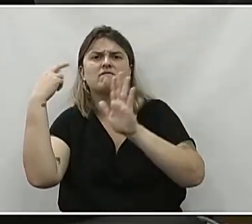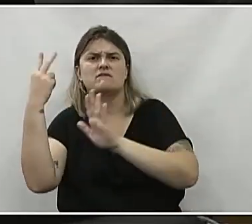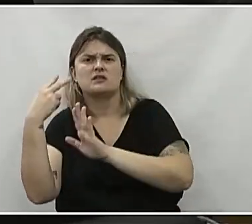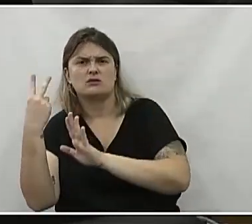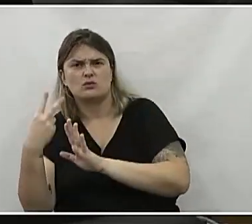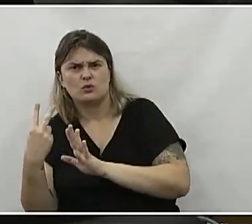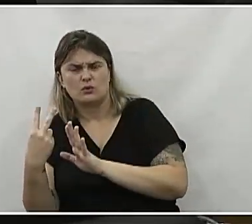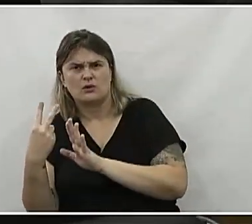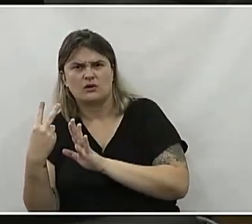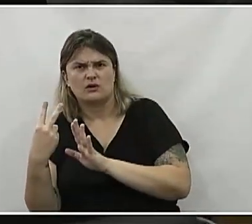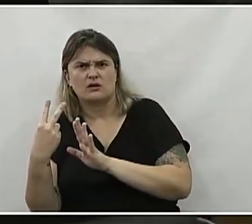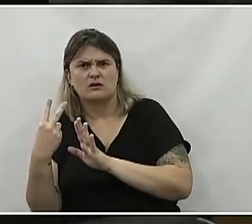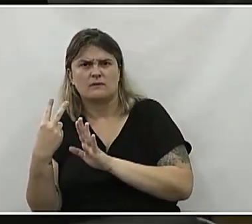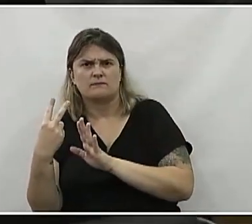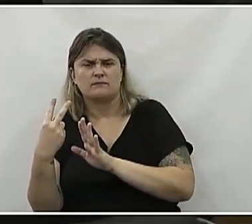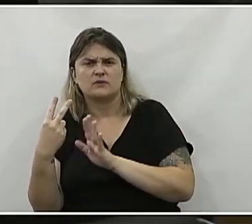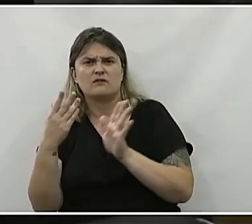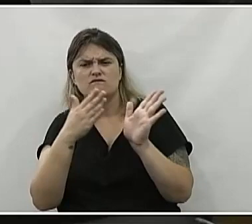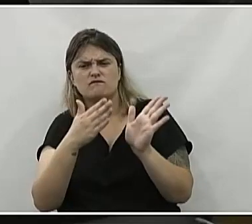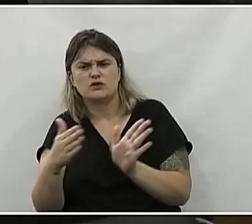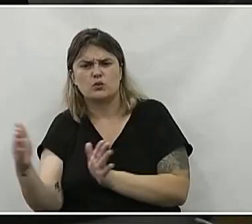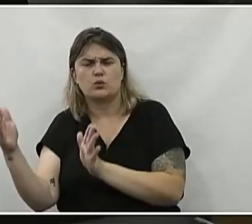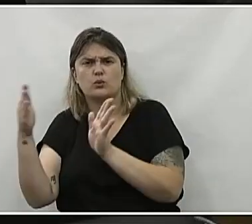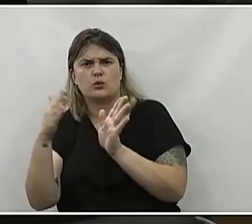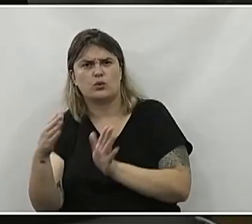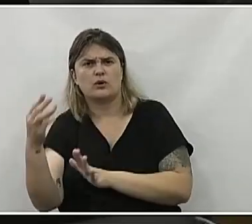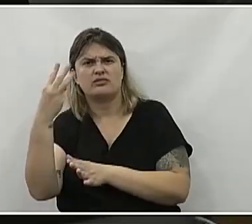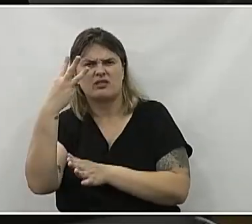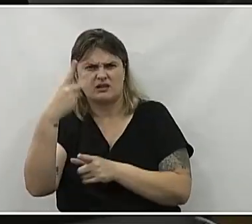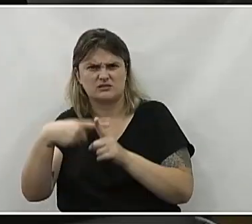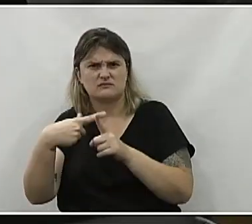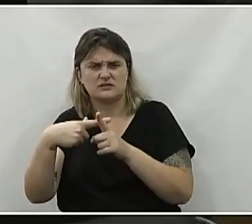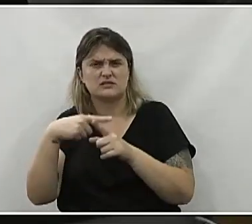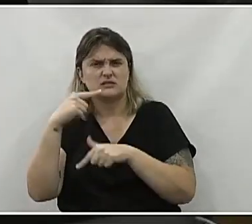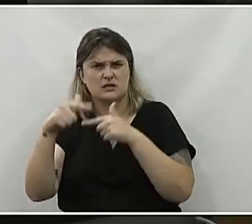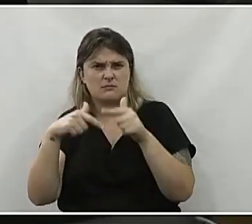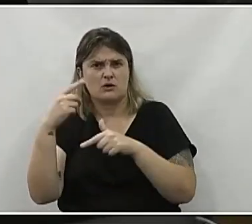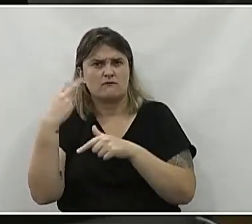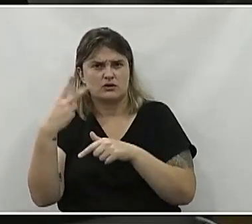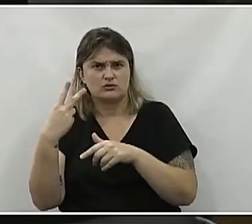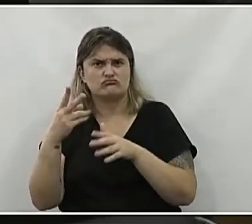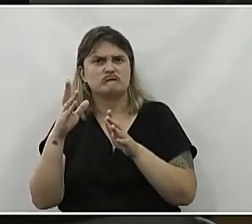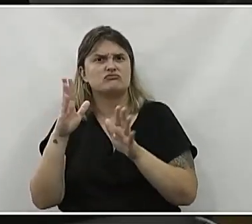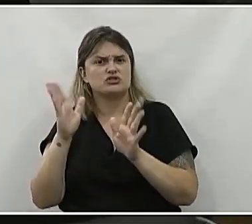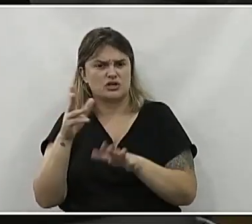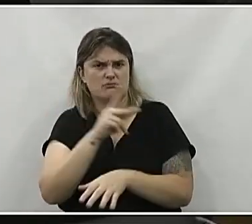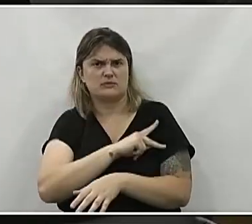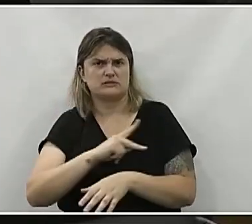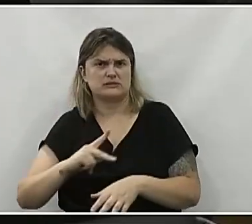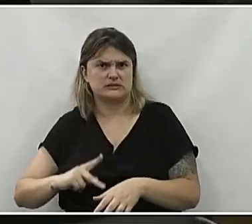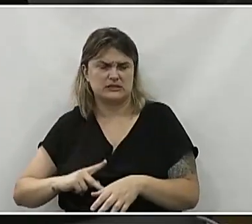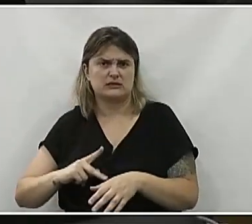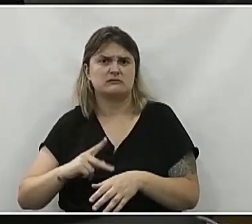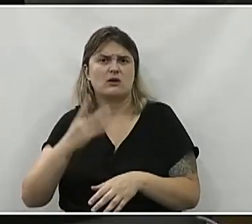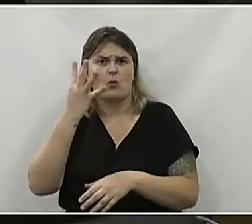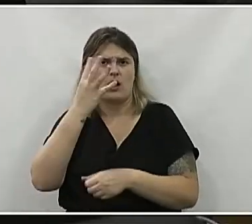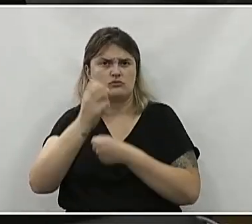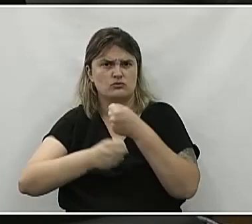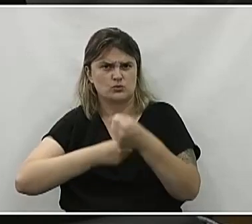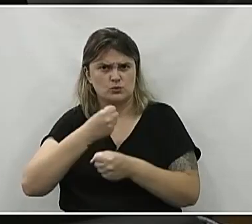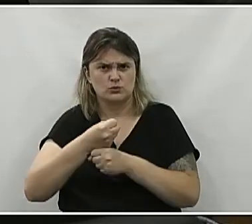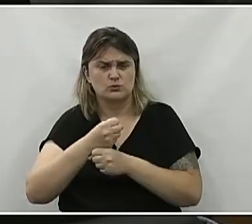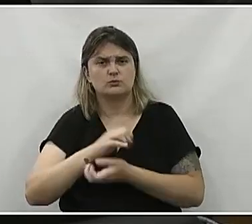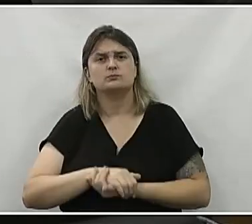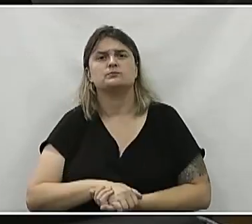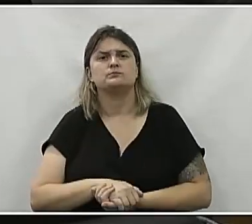vereador que ficou durante três mandatos aqui foi presidente dessa casa durante 4